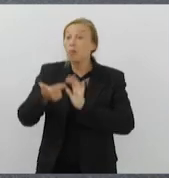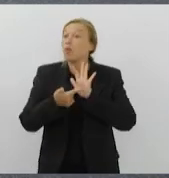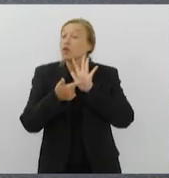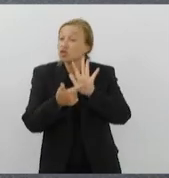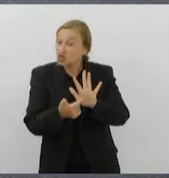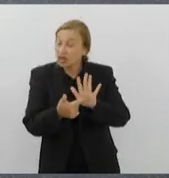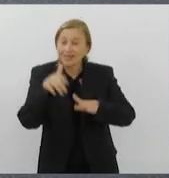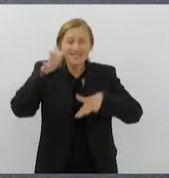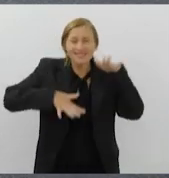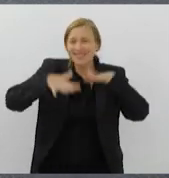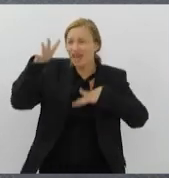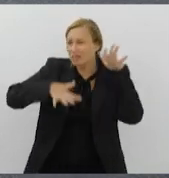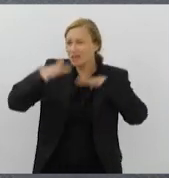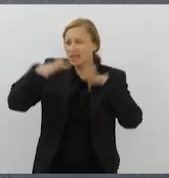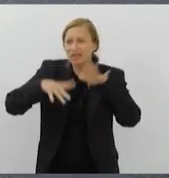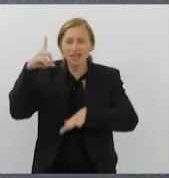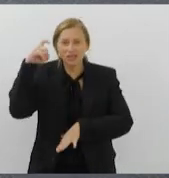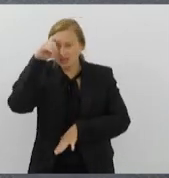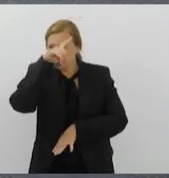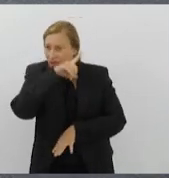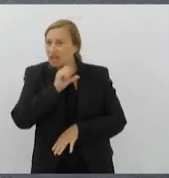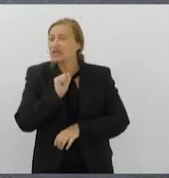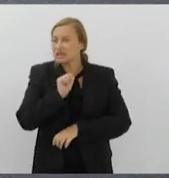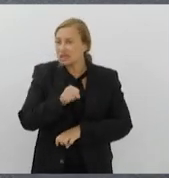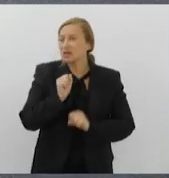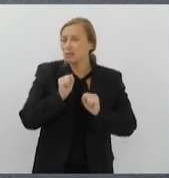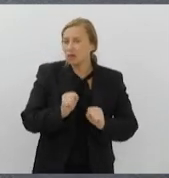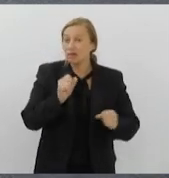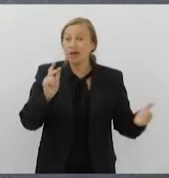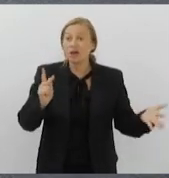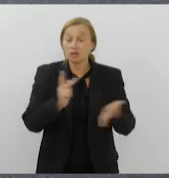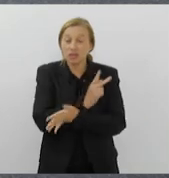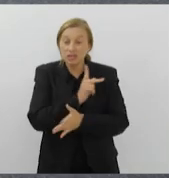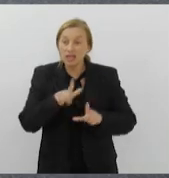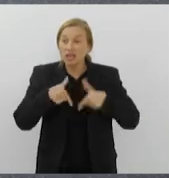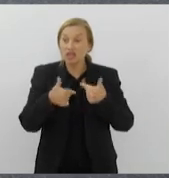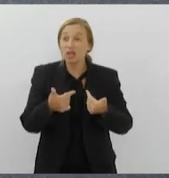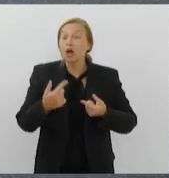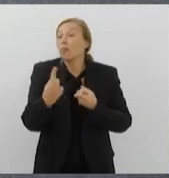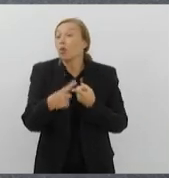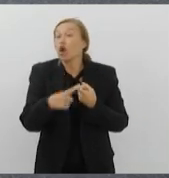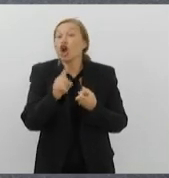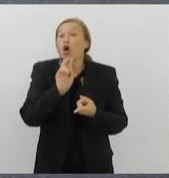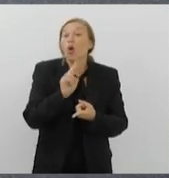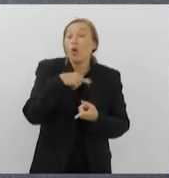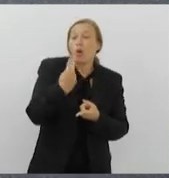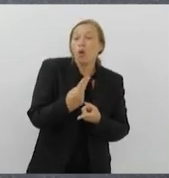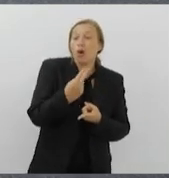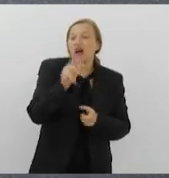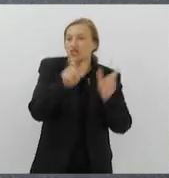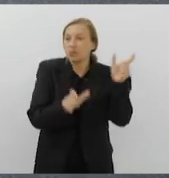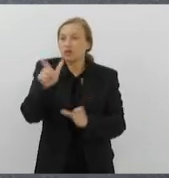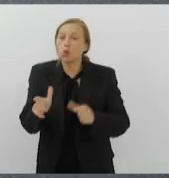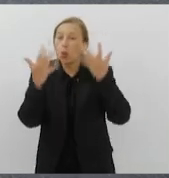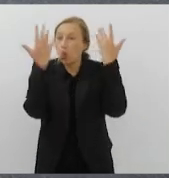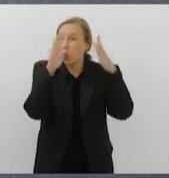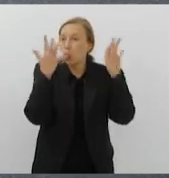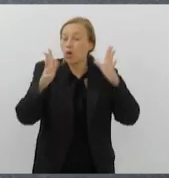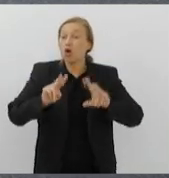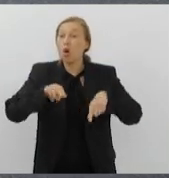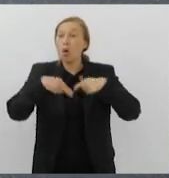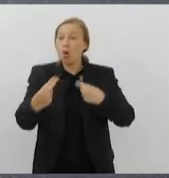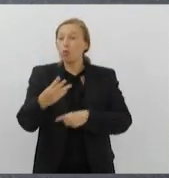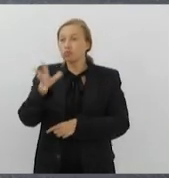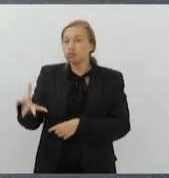que, independente das dificuldades, a gente pode sim fazer acontecer. Porque ou as pessoas aplaudem ou elas